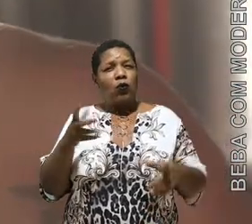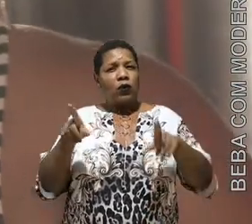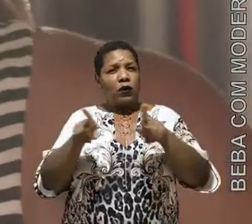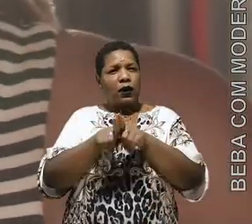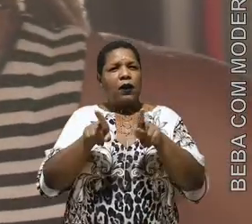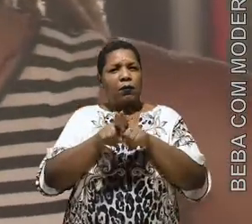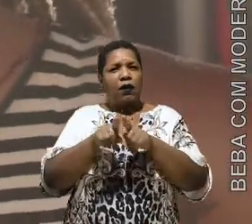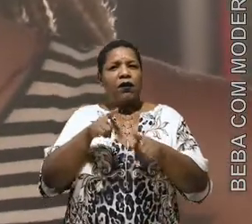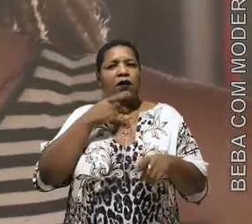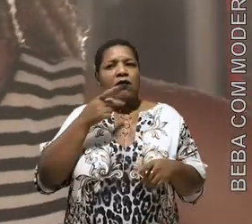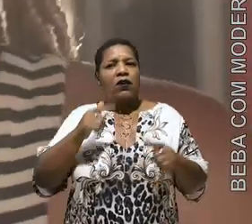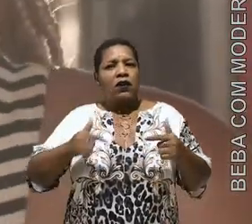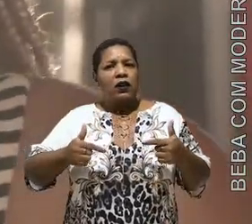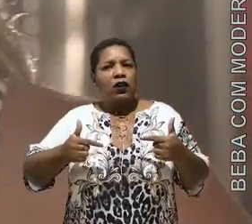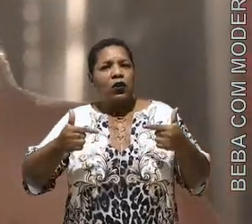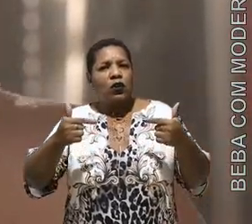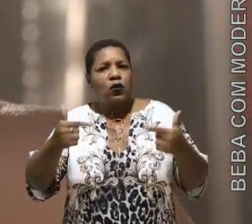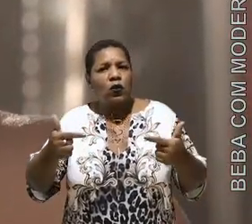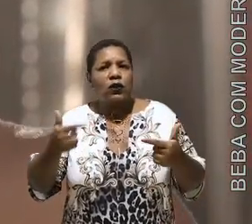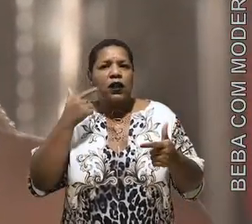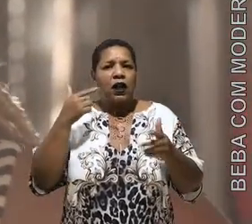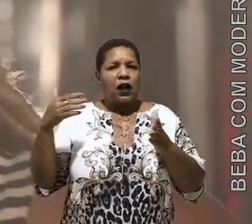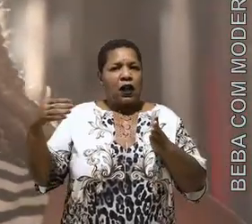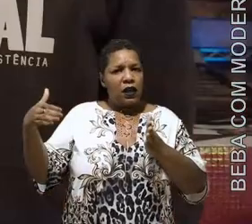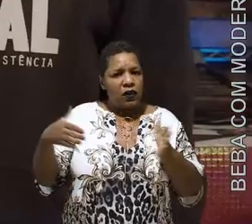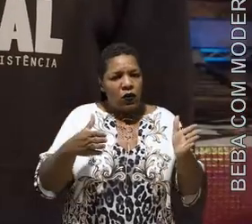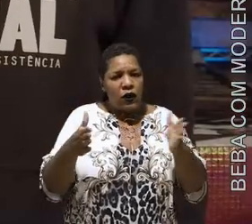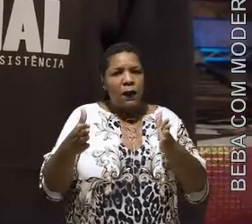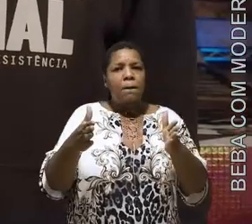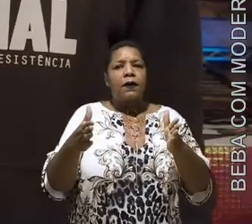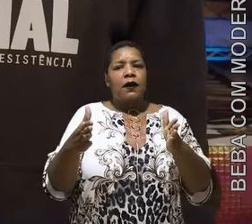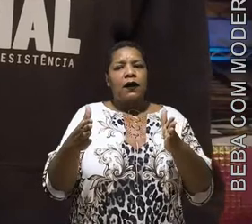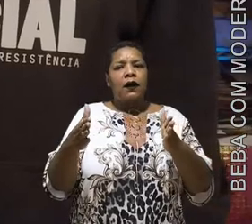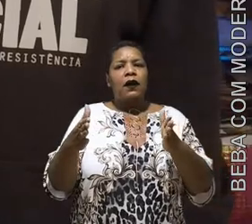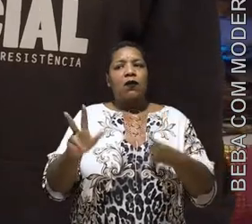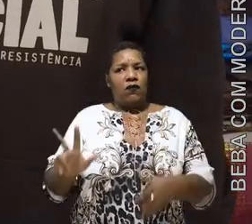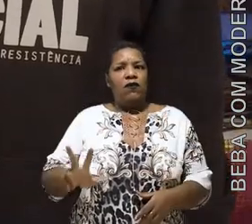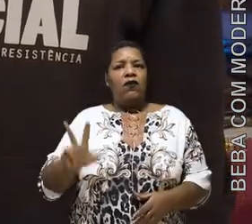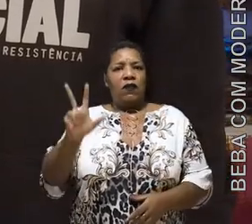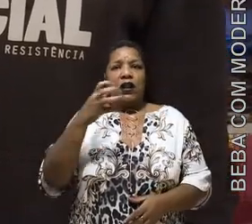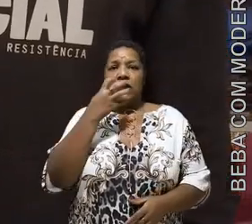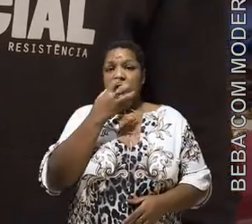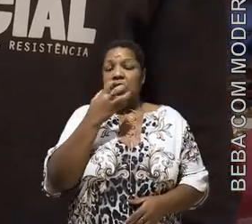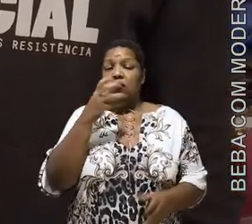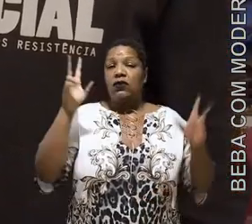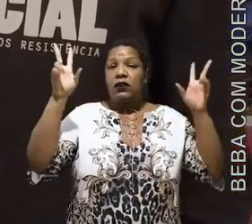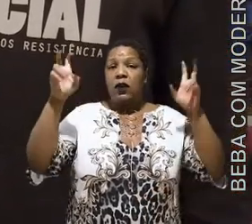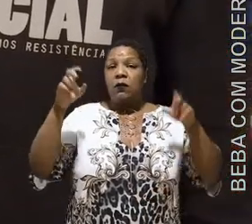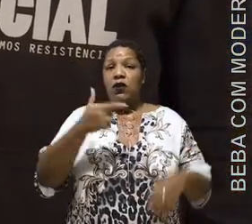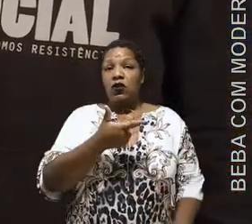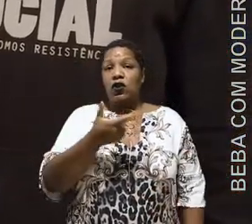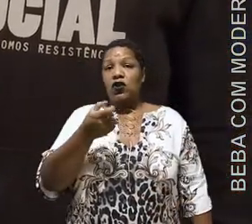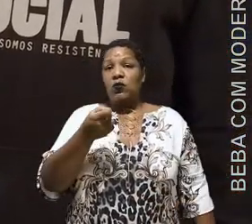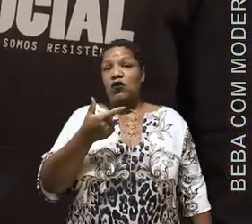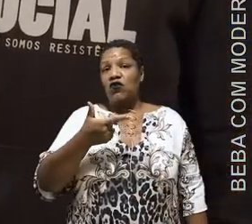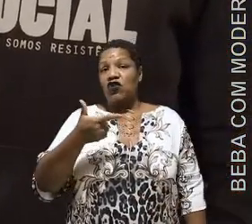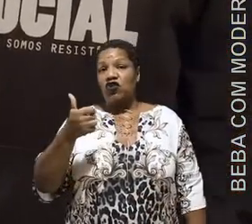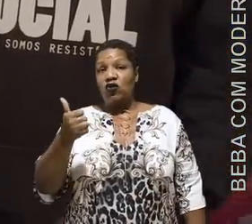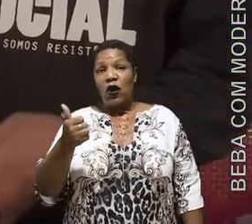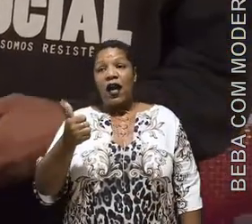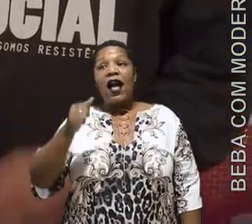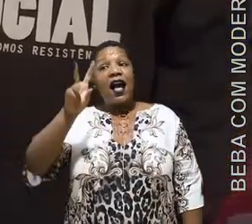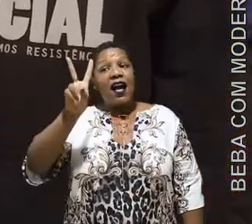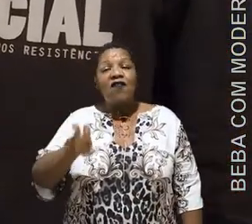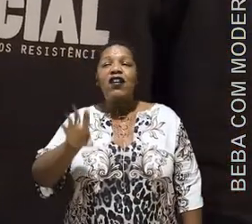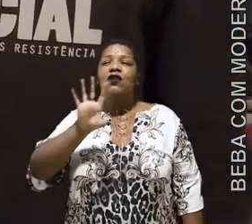tomando no lombo é não e é isso aí bom falando inclusive né dessa luta favela Santos